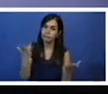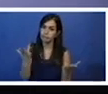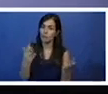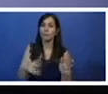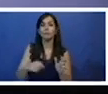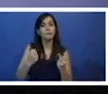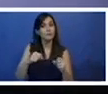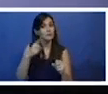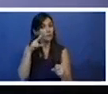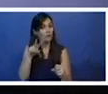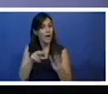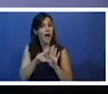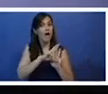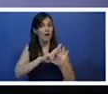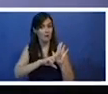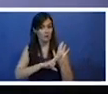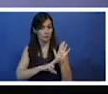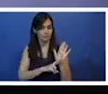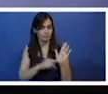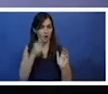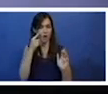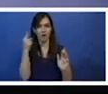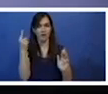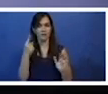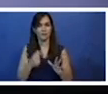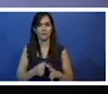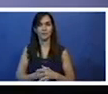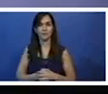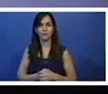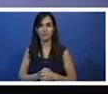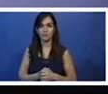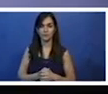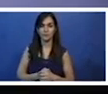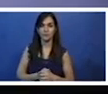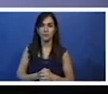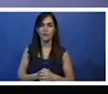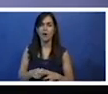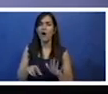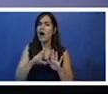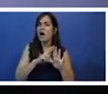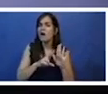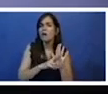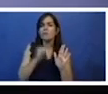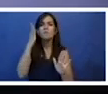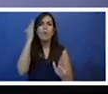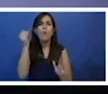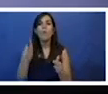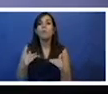seguintes regras. Tem que ter umas regrinhas aí para sabermos qual